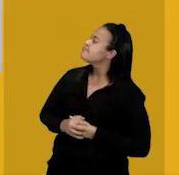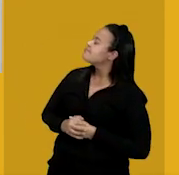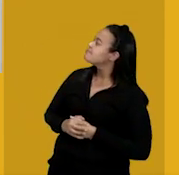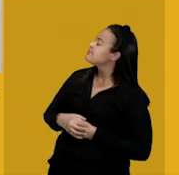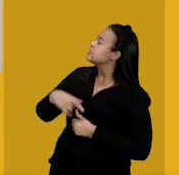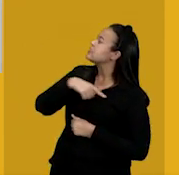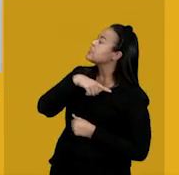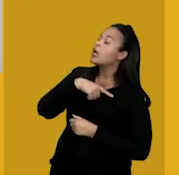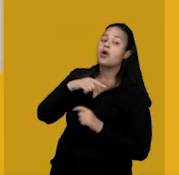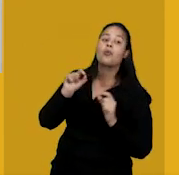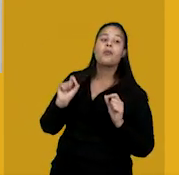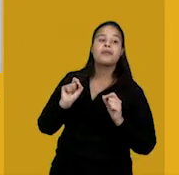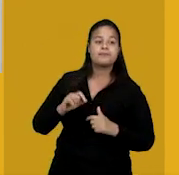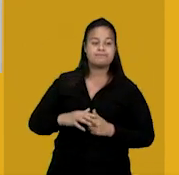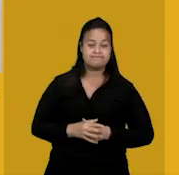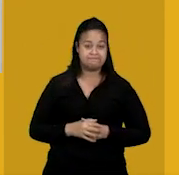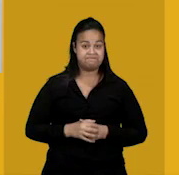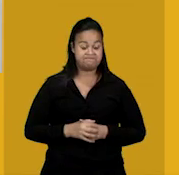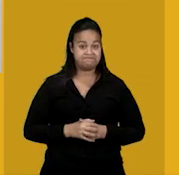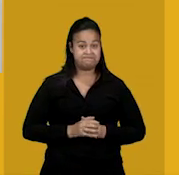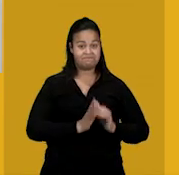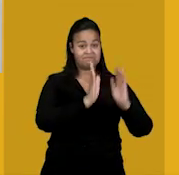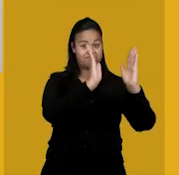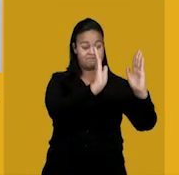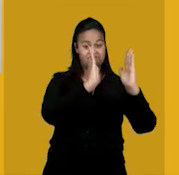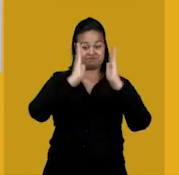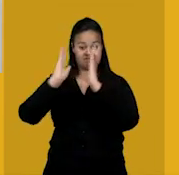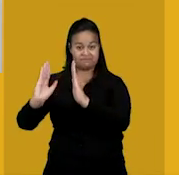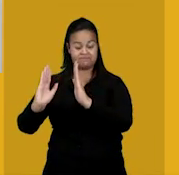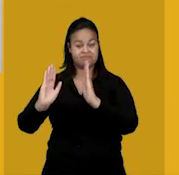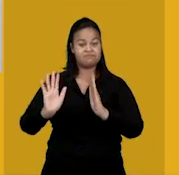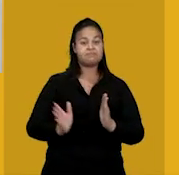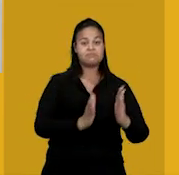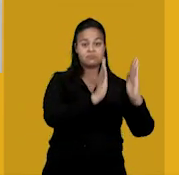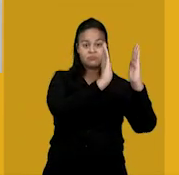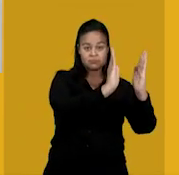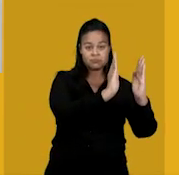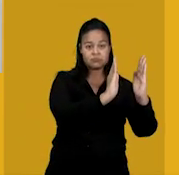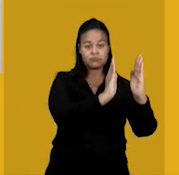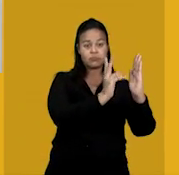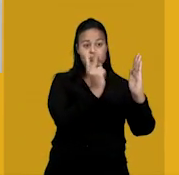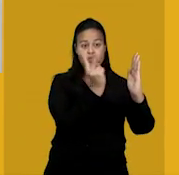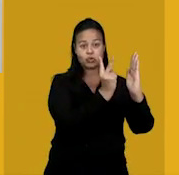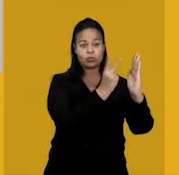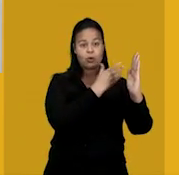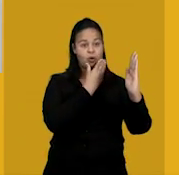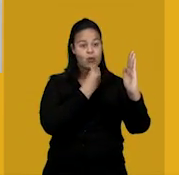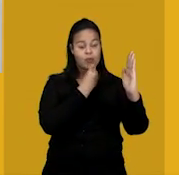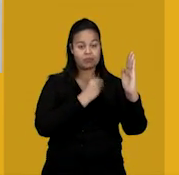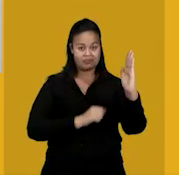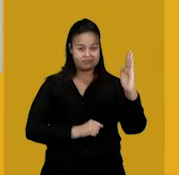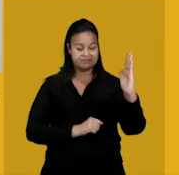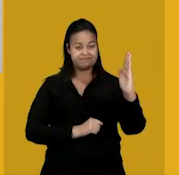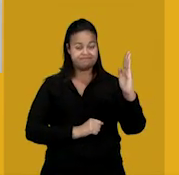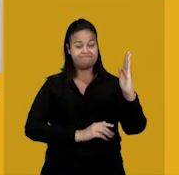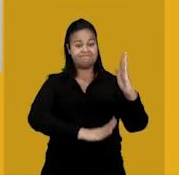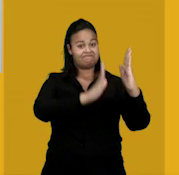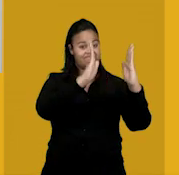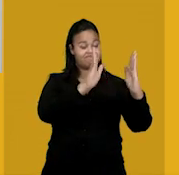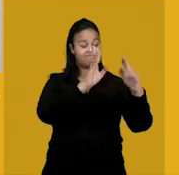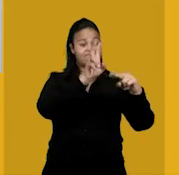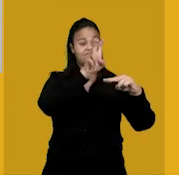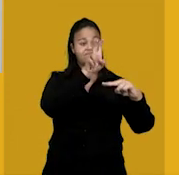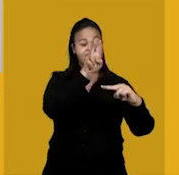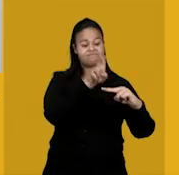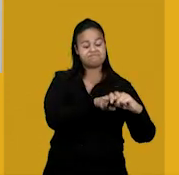Nós temos aqui, nesse primeiro quadro, o lado esquerdo, dois homens. Dois homens